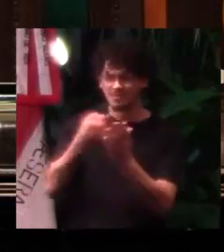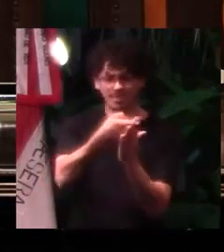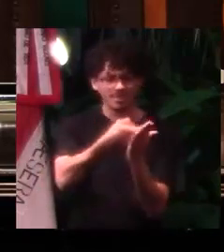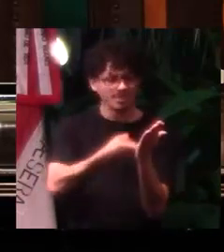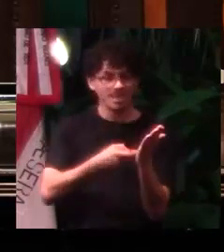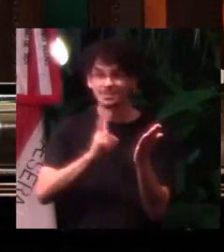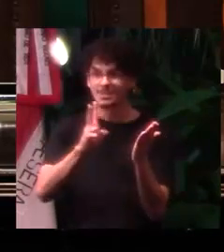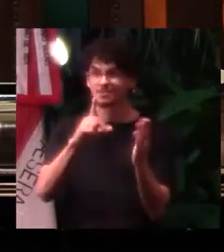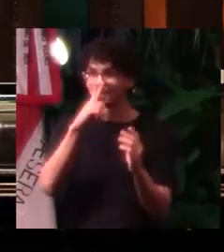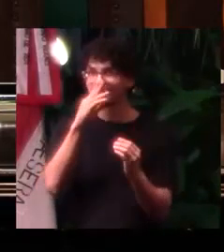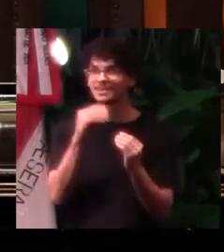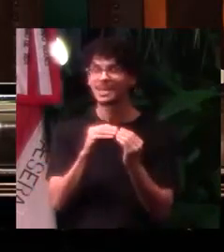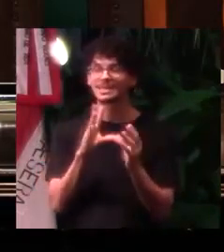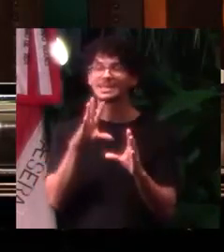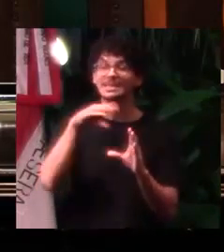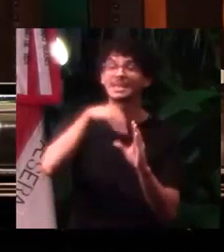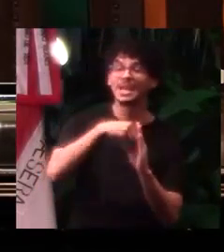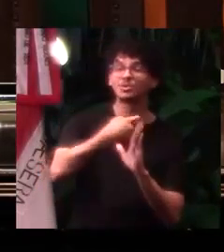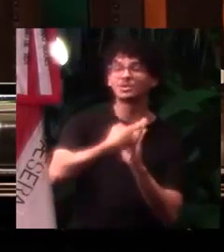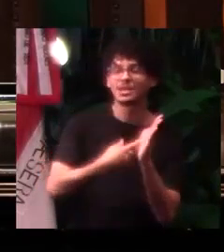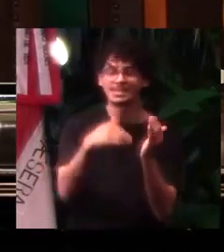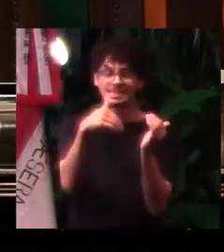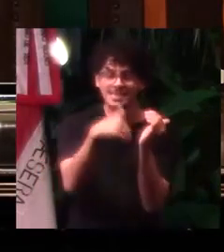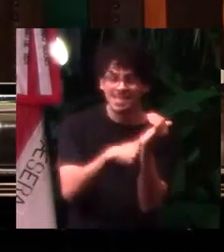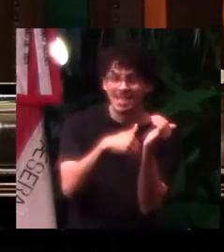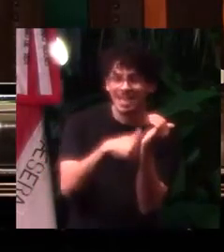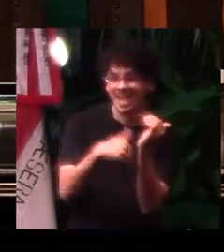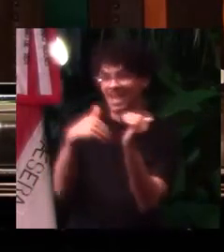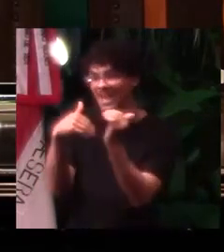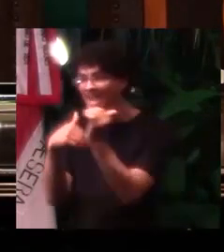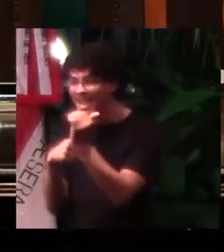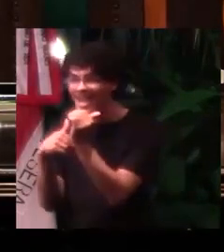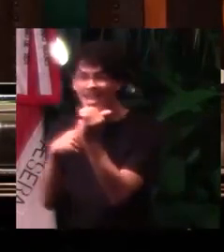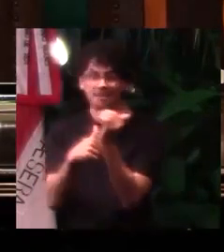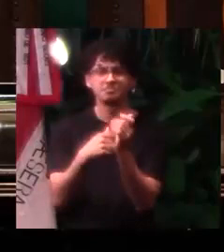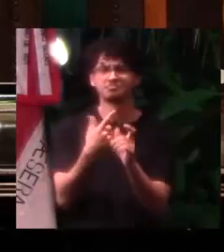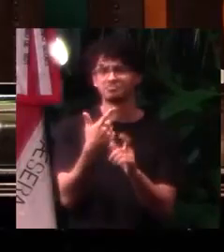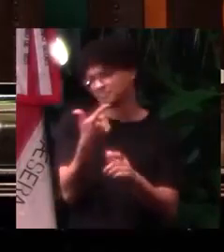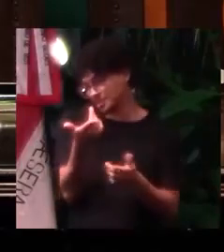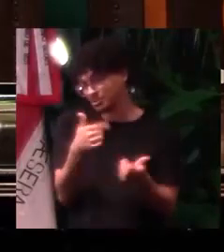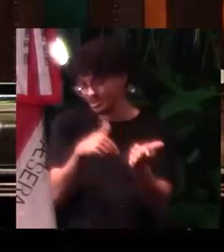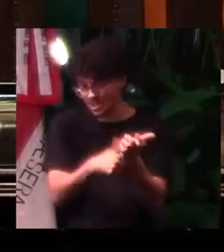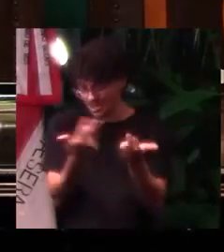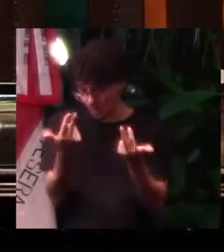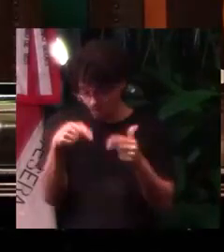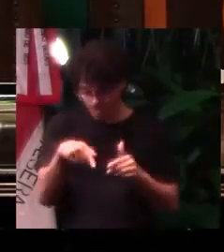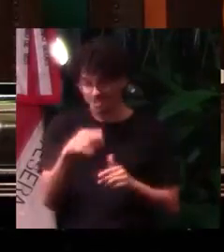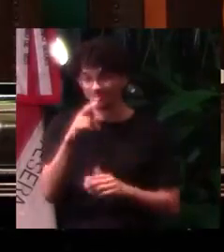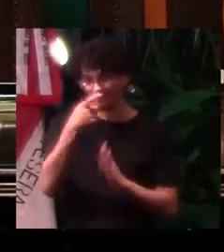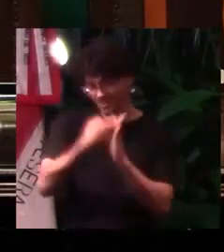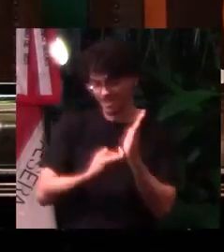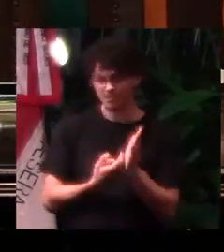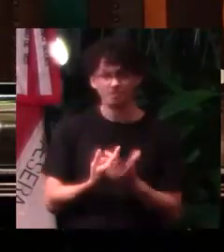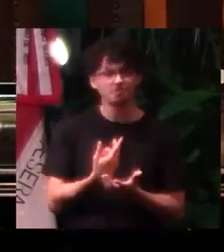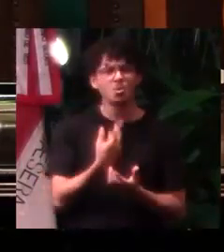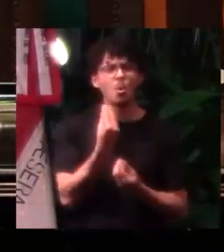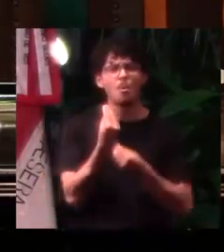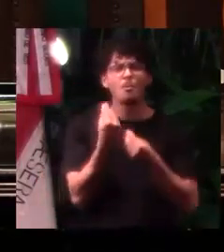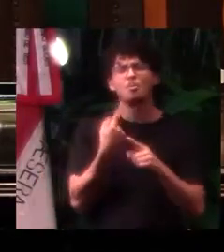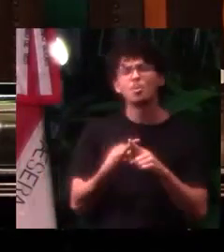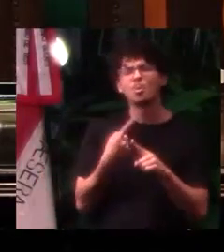desse segredo, né? Aqui nós temos esse segredo, o porquê que o pai foi, como o pai